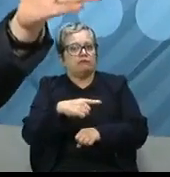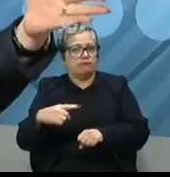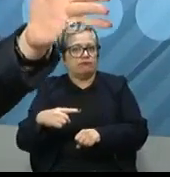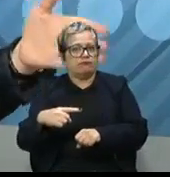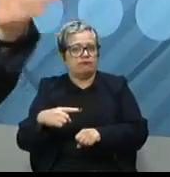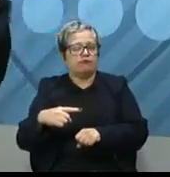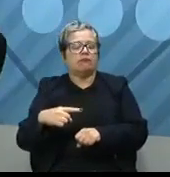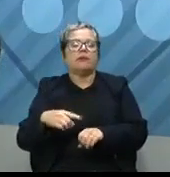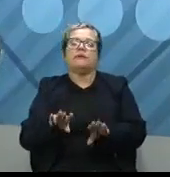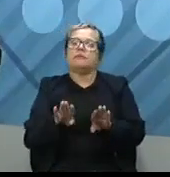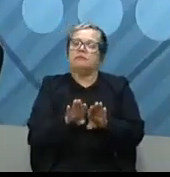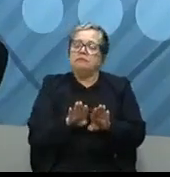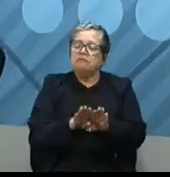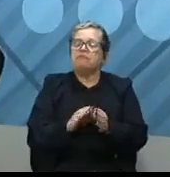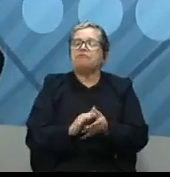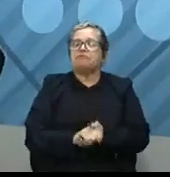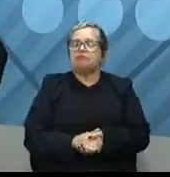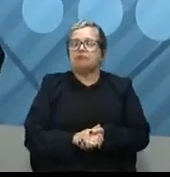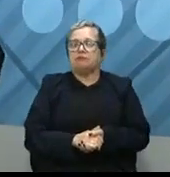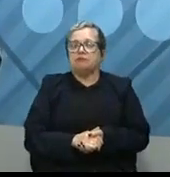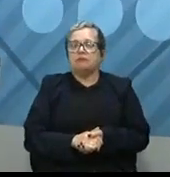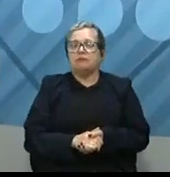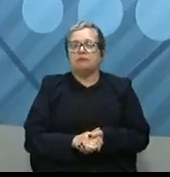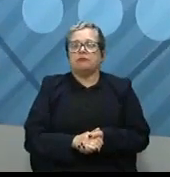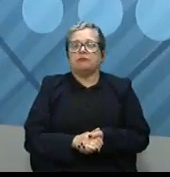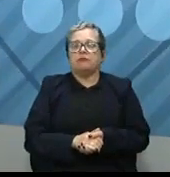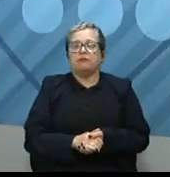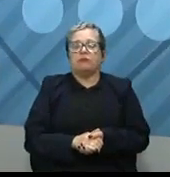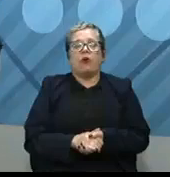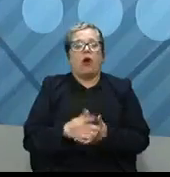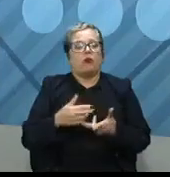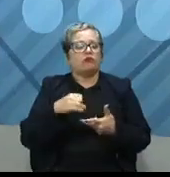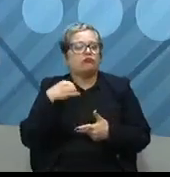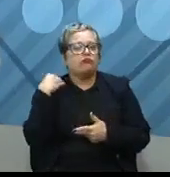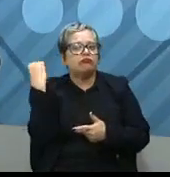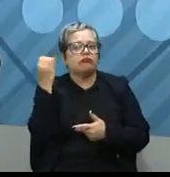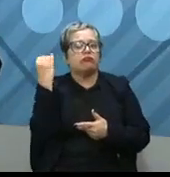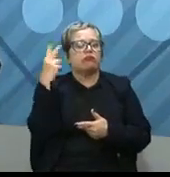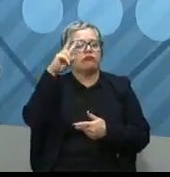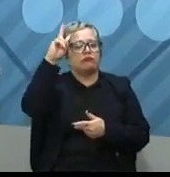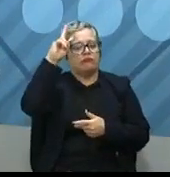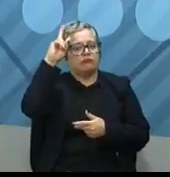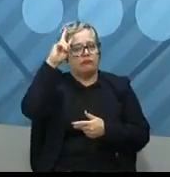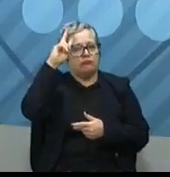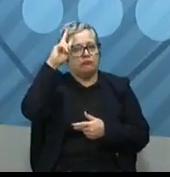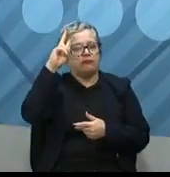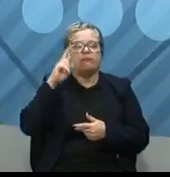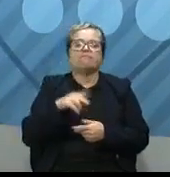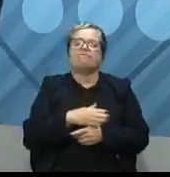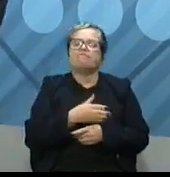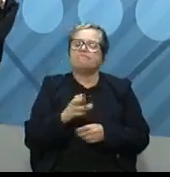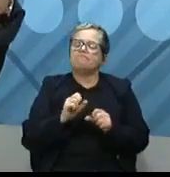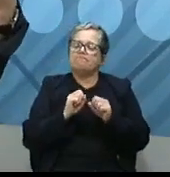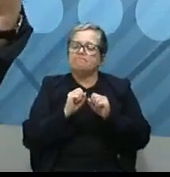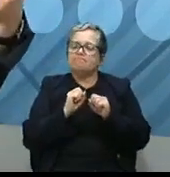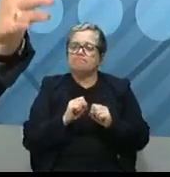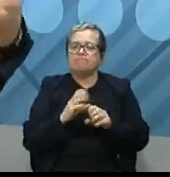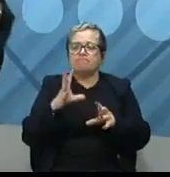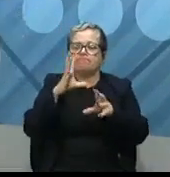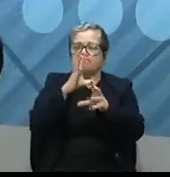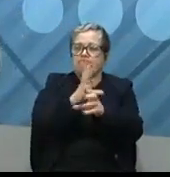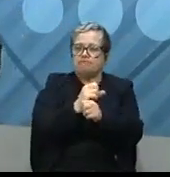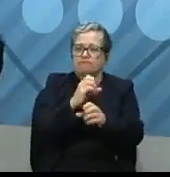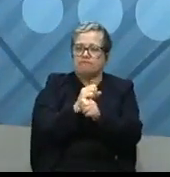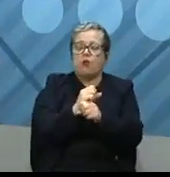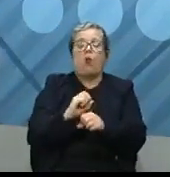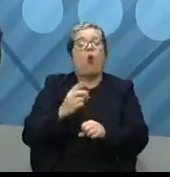a adição e a subtração. Um ponto importante de você lembrar é o seguinte: você só pode somar